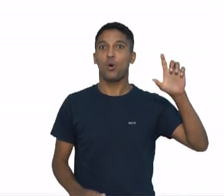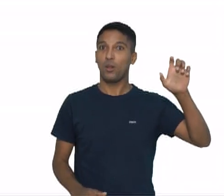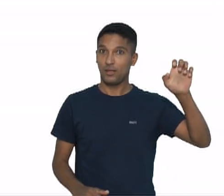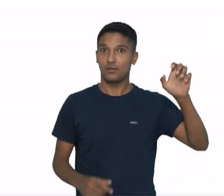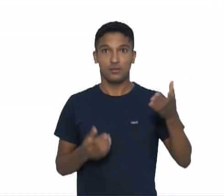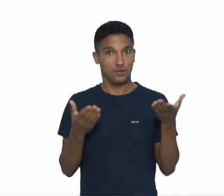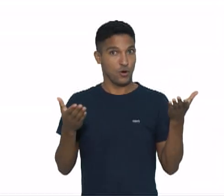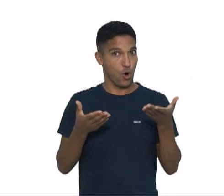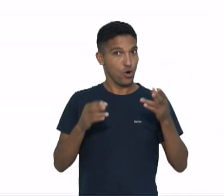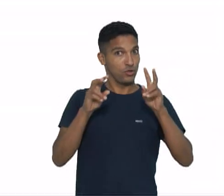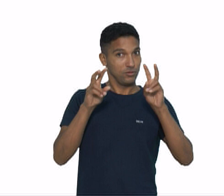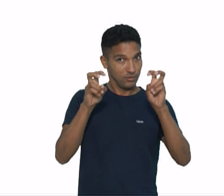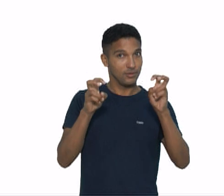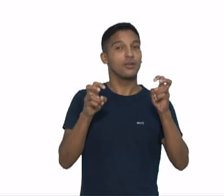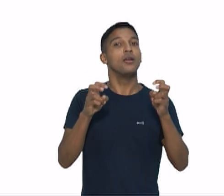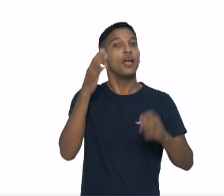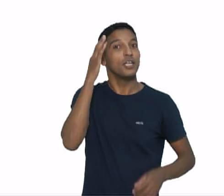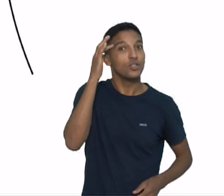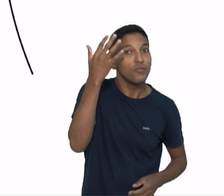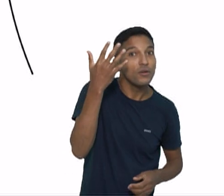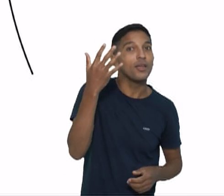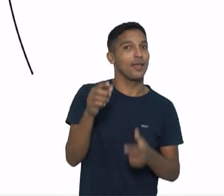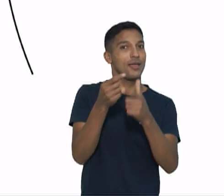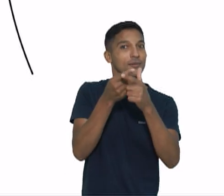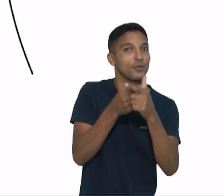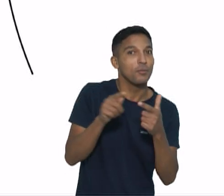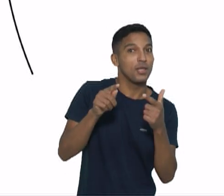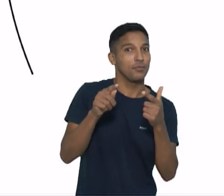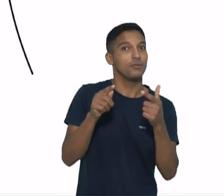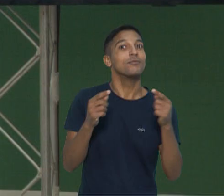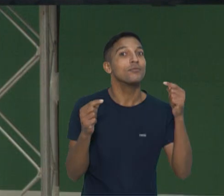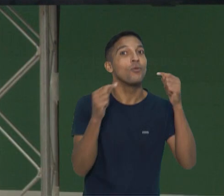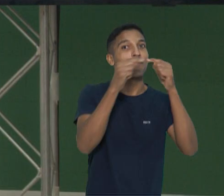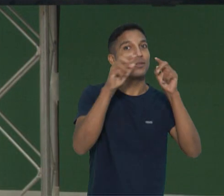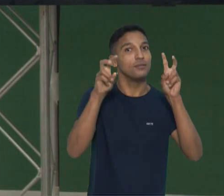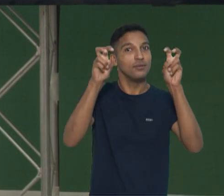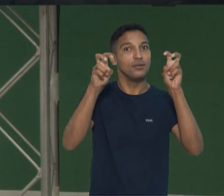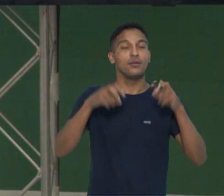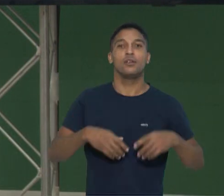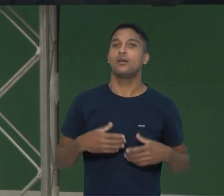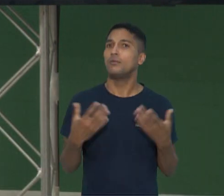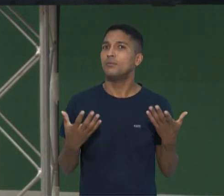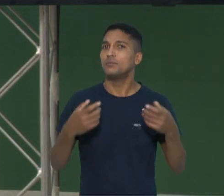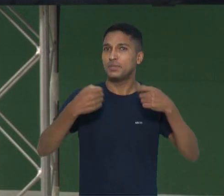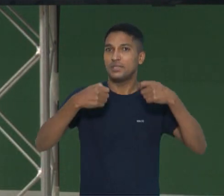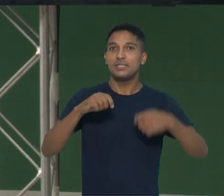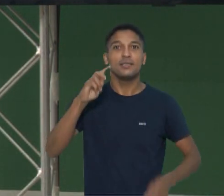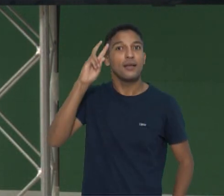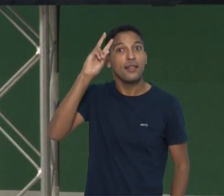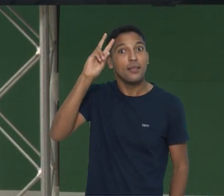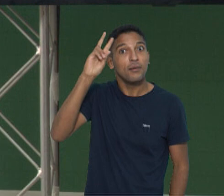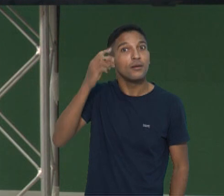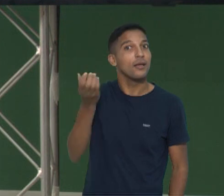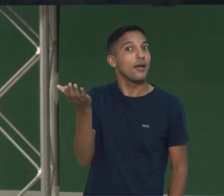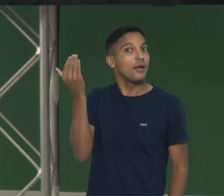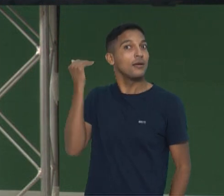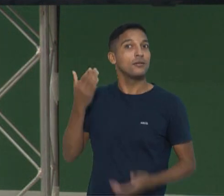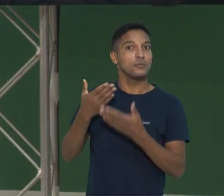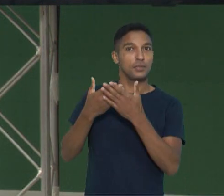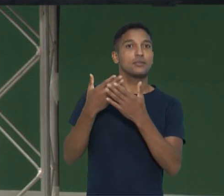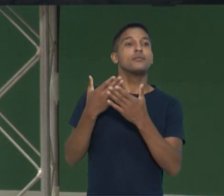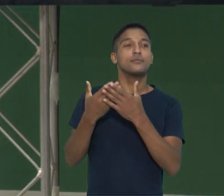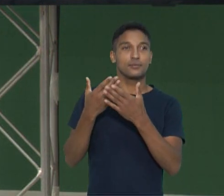situações, problemas que envolvem hipérbole. Para isso nós vamos relembrar quais são os elementos da hipérbole que a gente viu na última